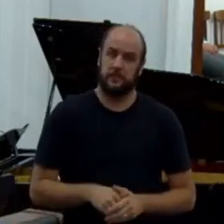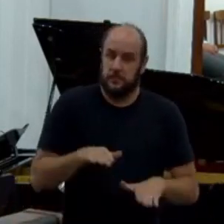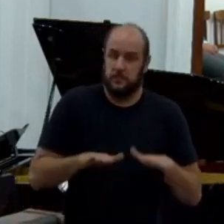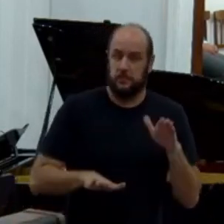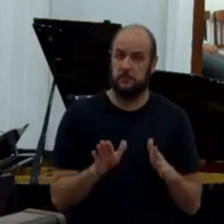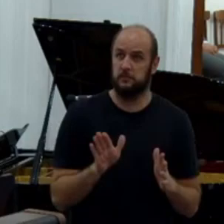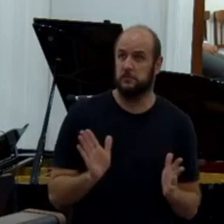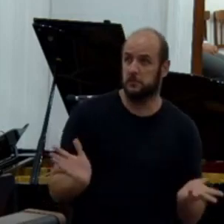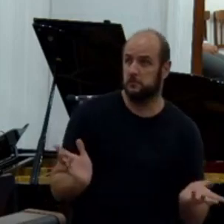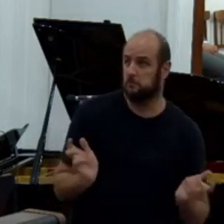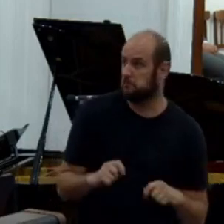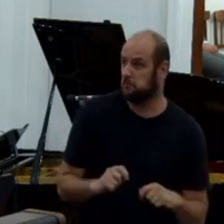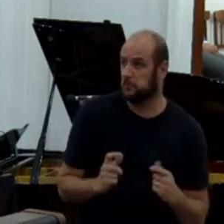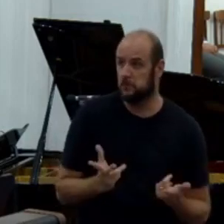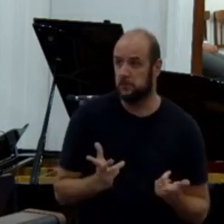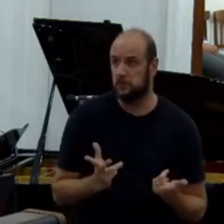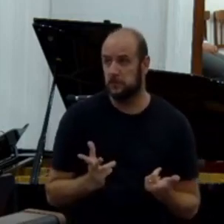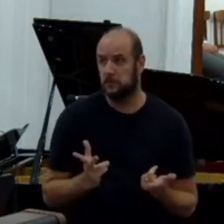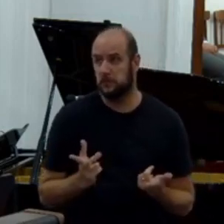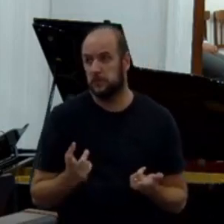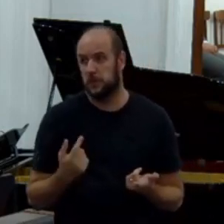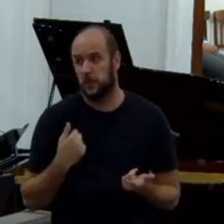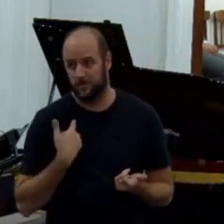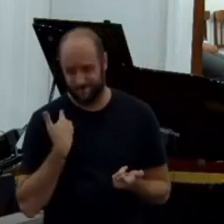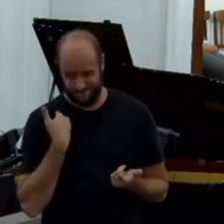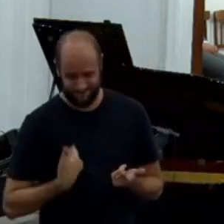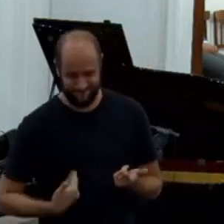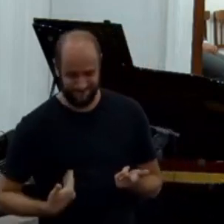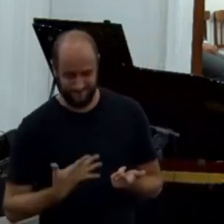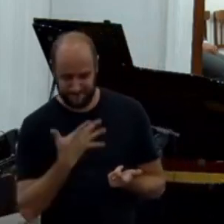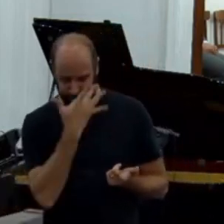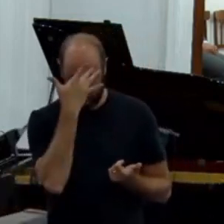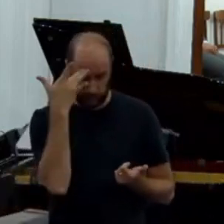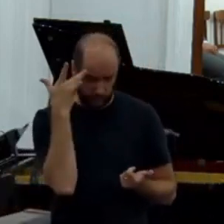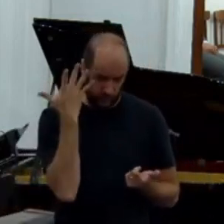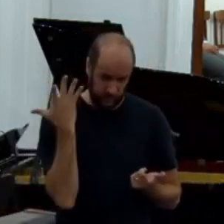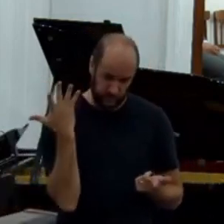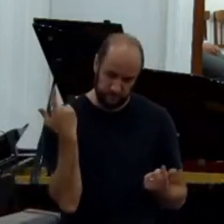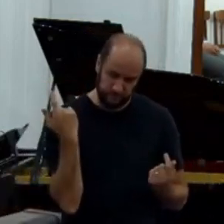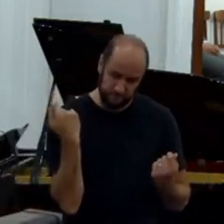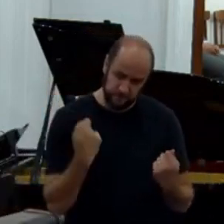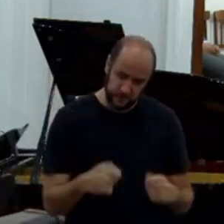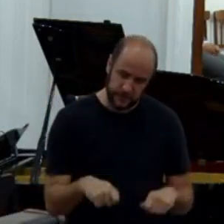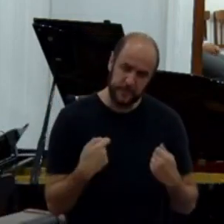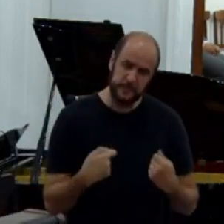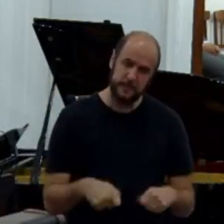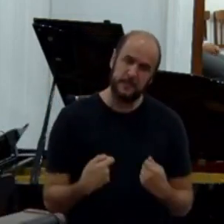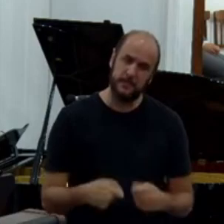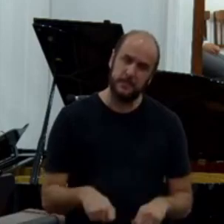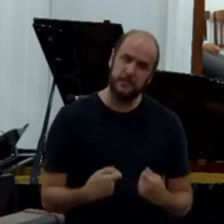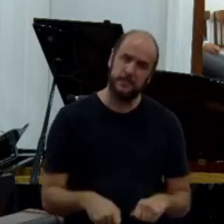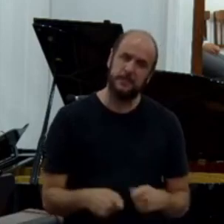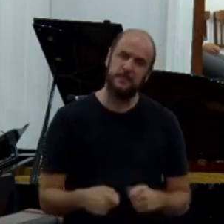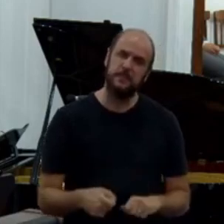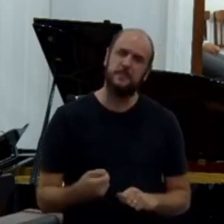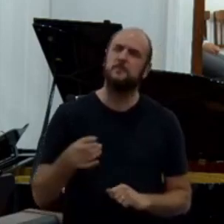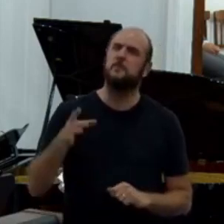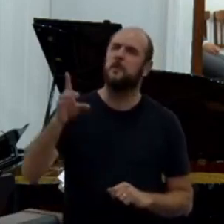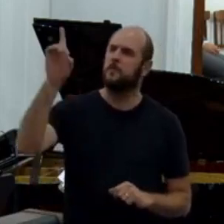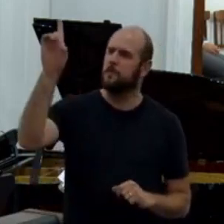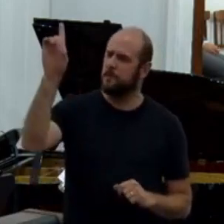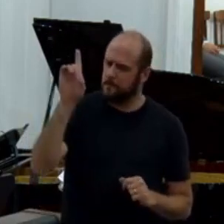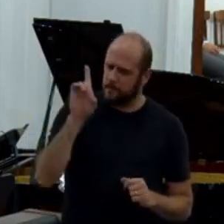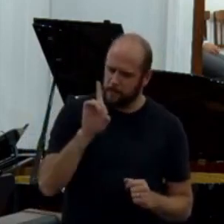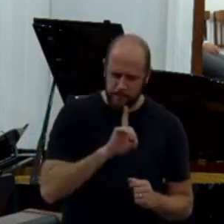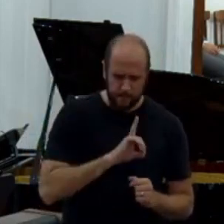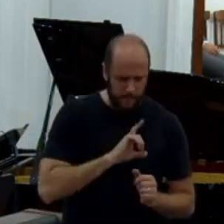Talvez eu seja, então, esta pessoa que precisa dessa visitação de